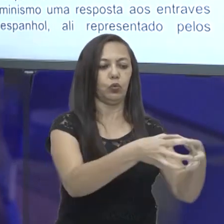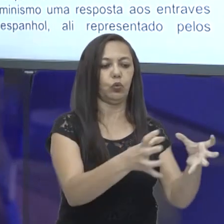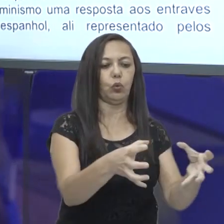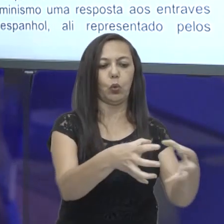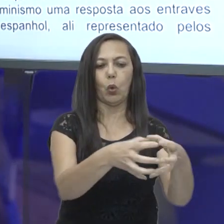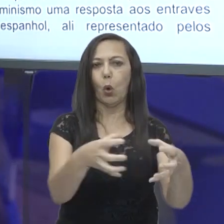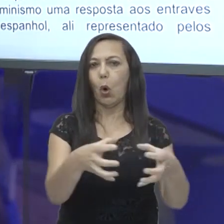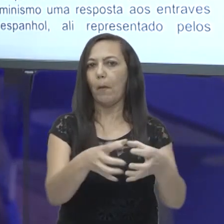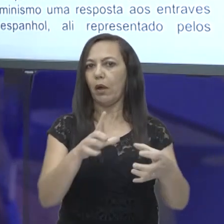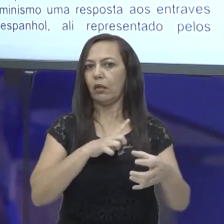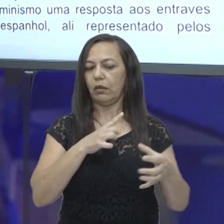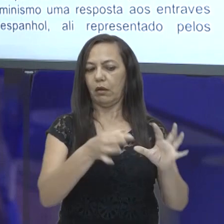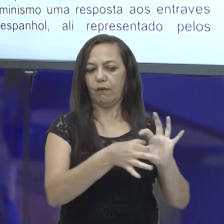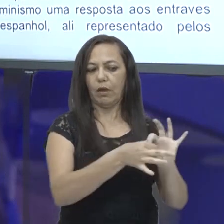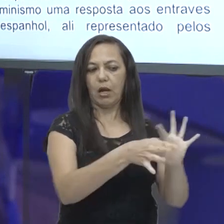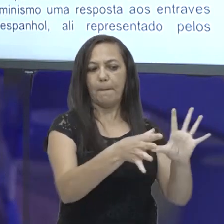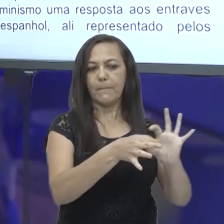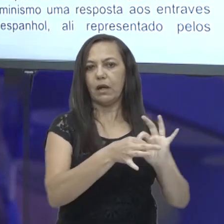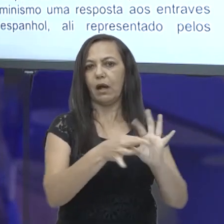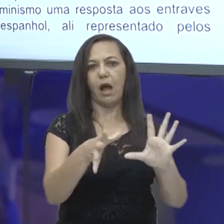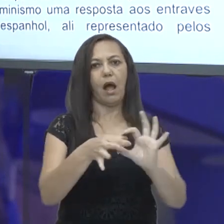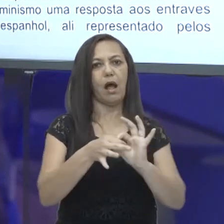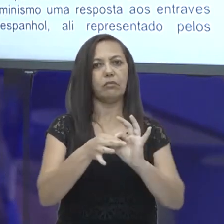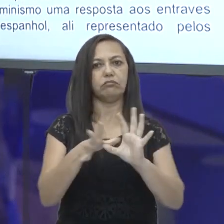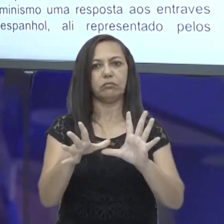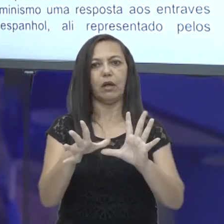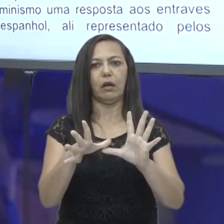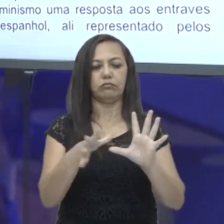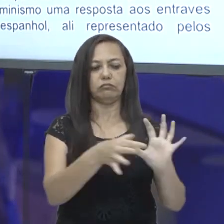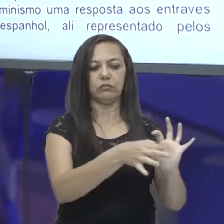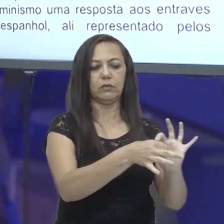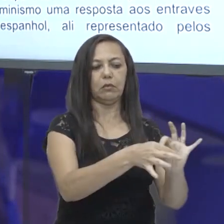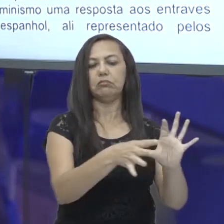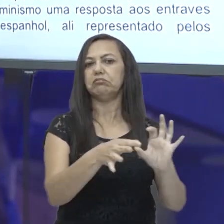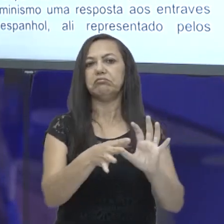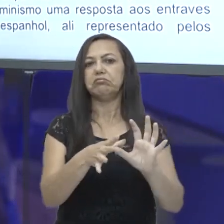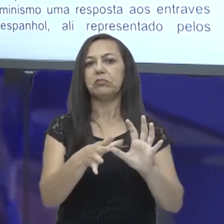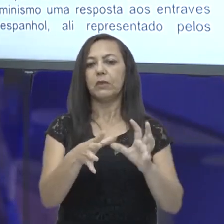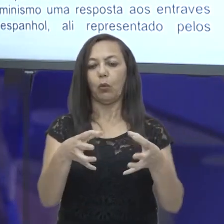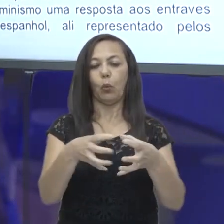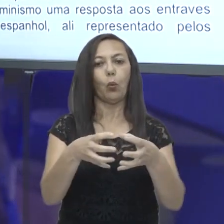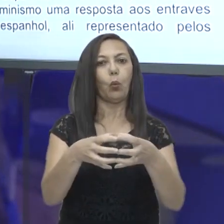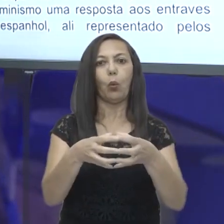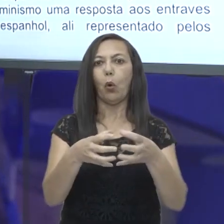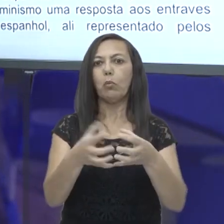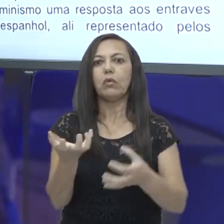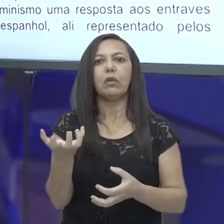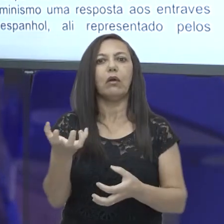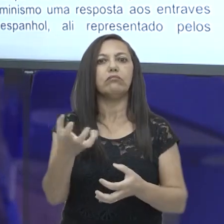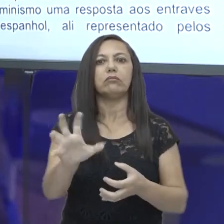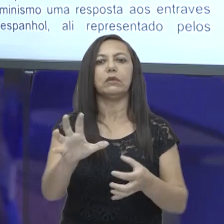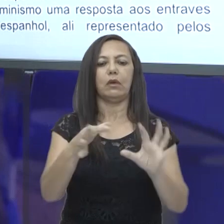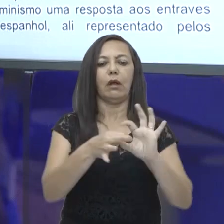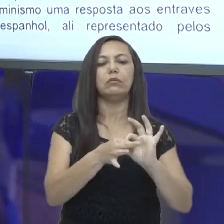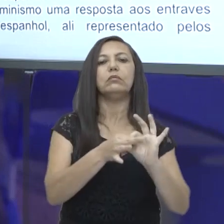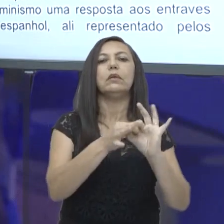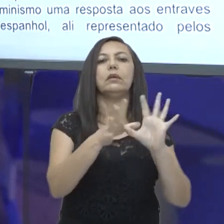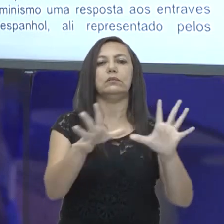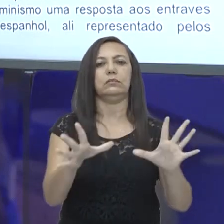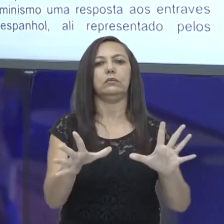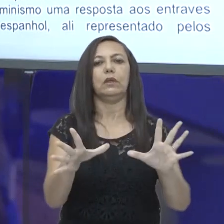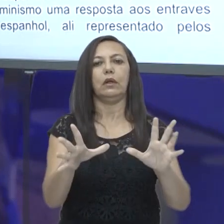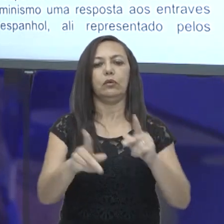tivessem sua liberdade. Liberdade e fraternidade, lembramos o lema da Revolução